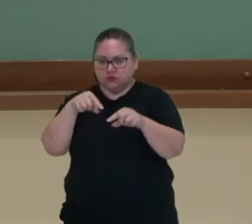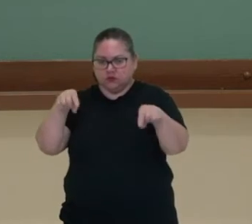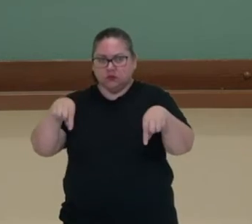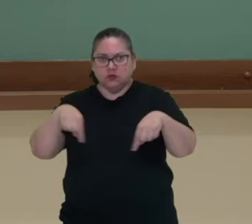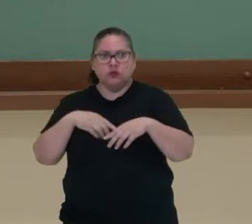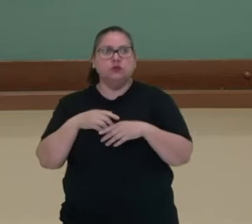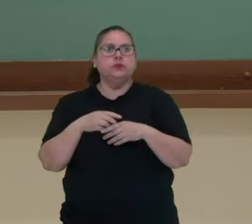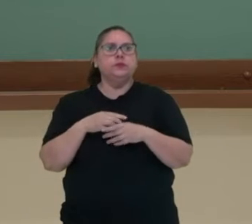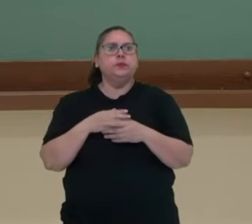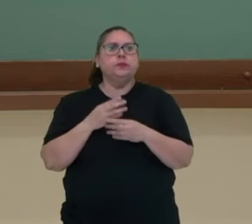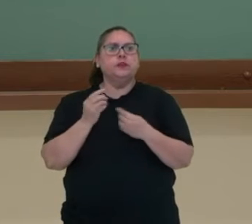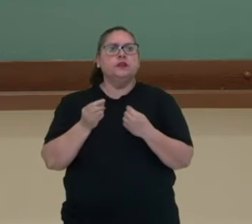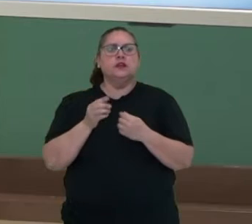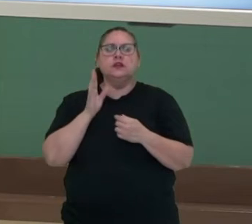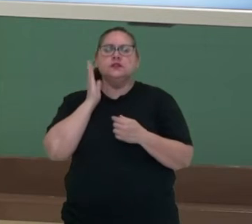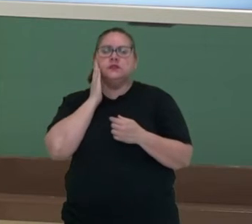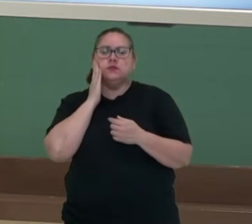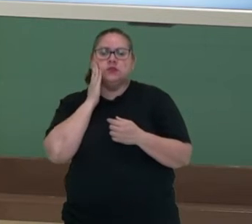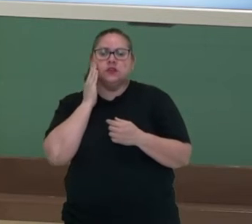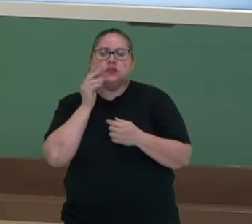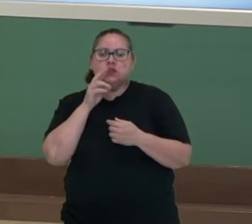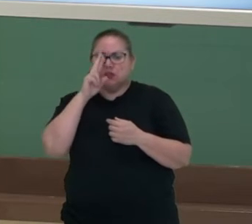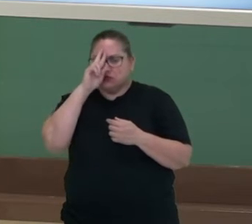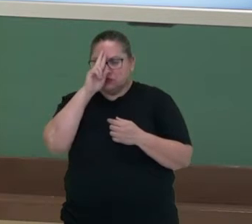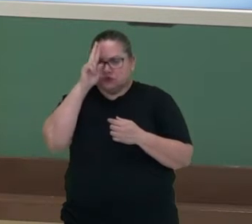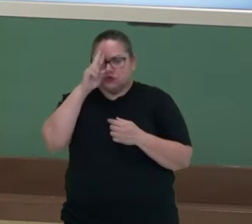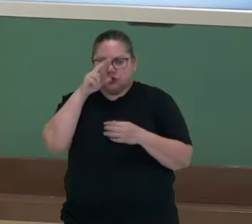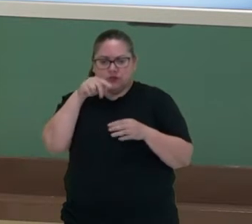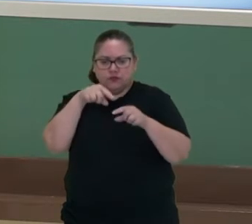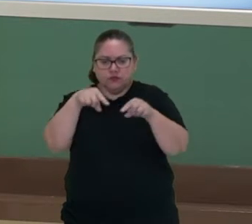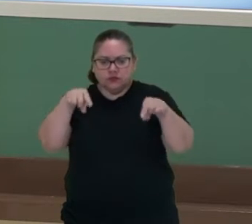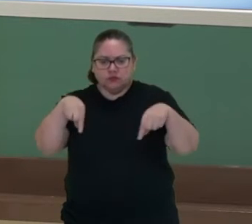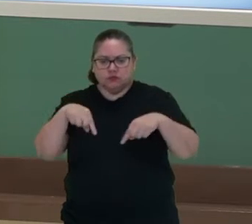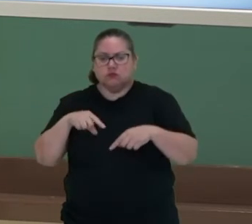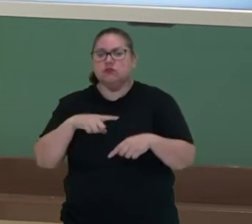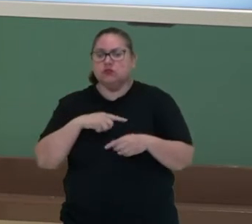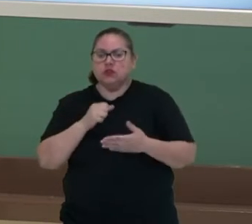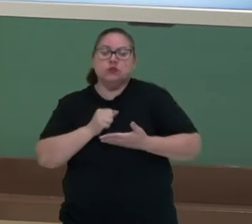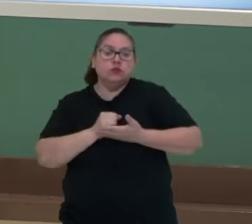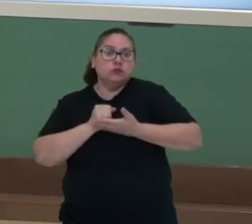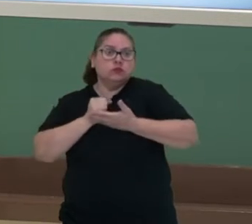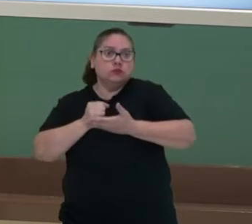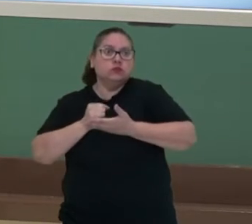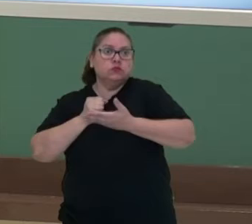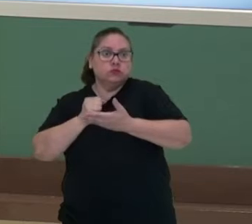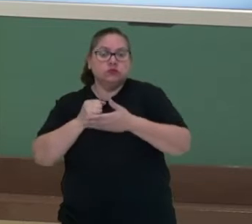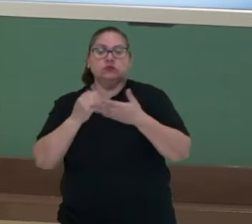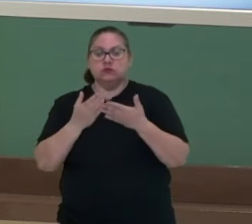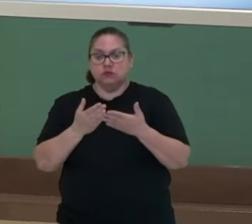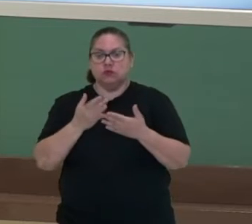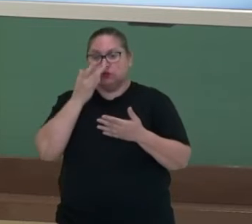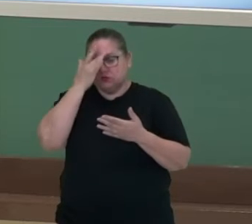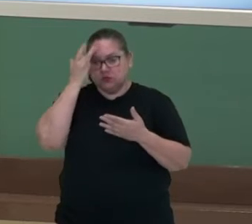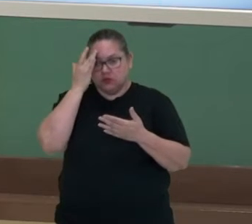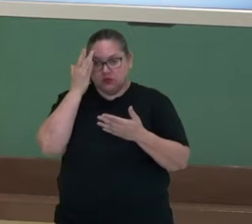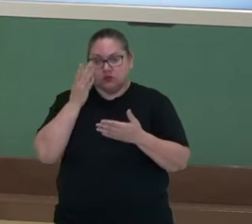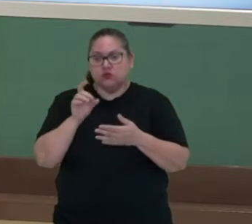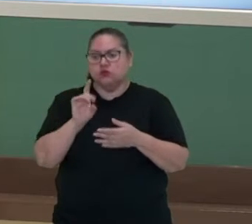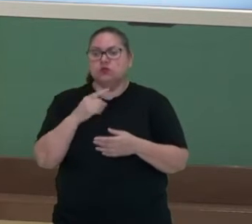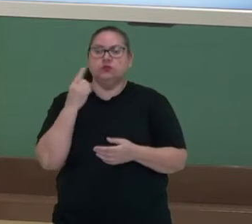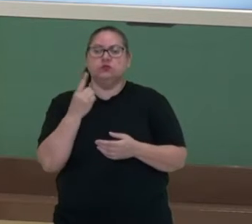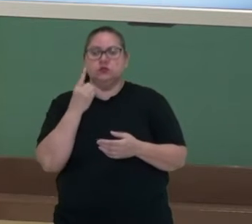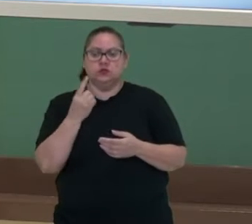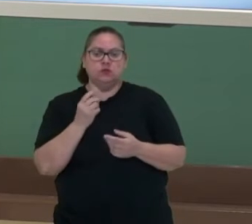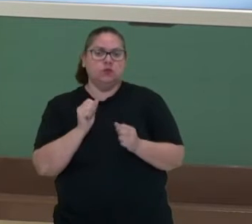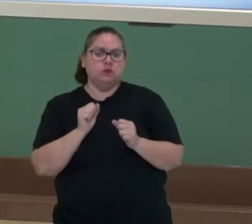de aula, né? Sabia que o chefe de turma, ele tem um grande ajudante em suas atribuições? Às vezes, sozinho